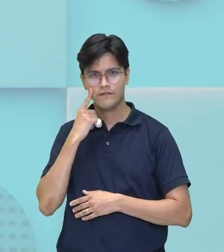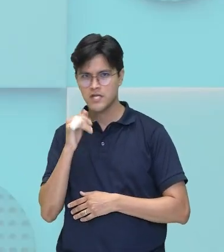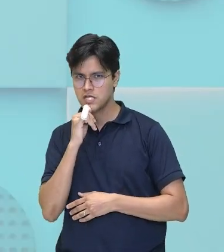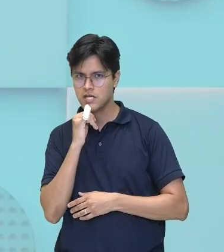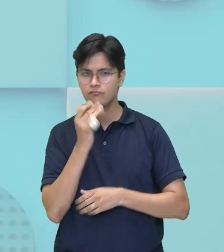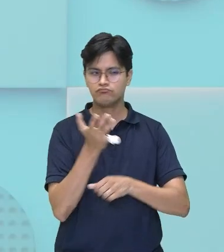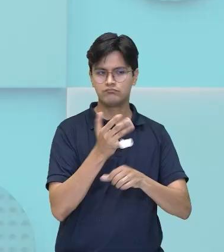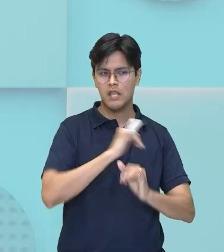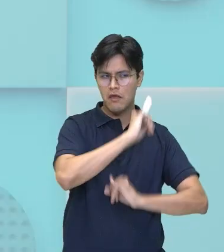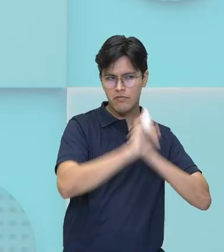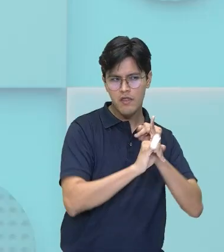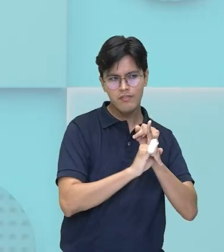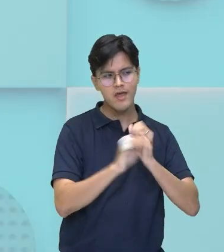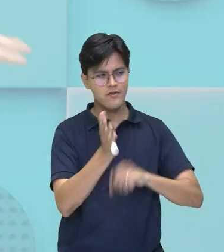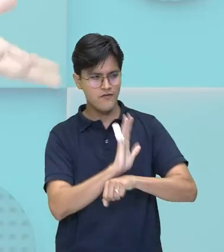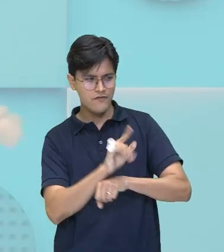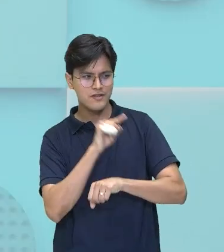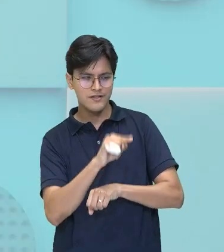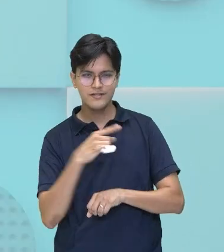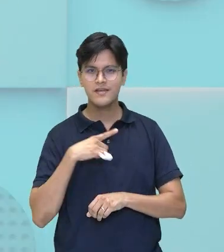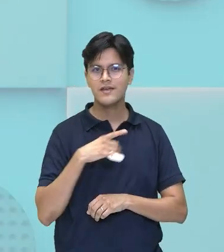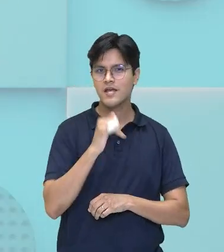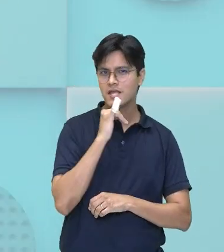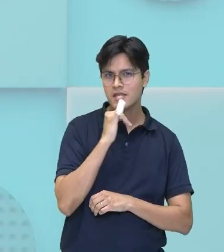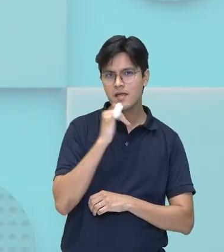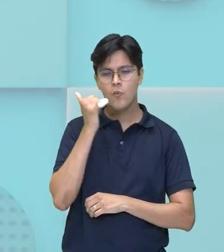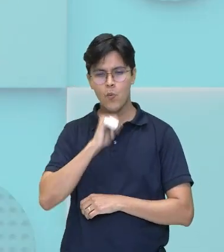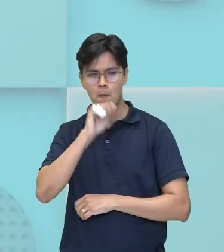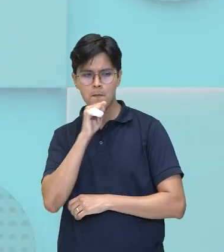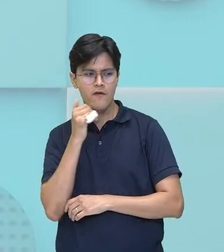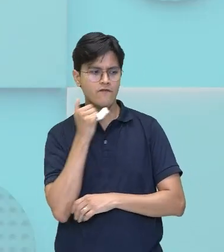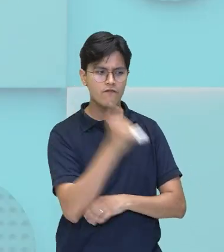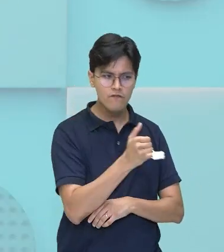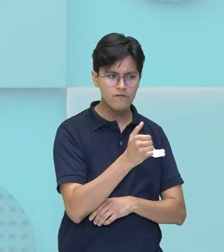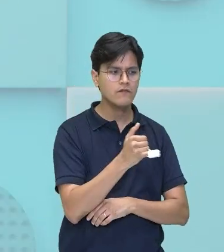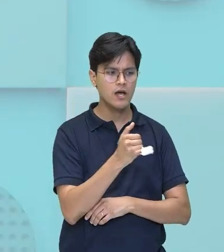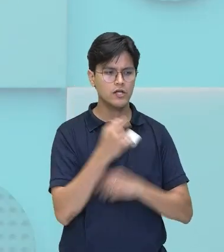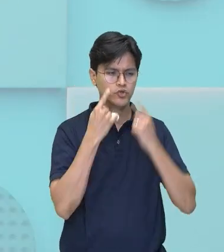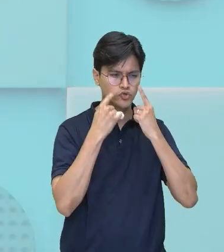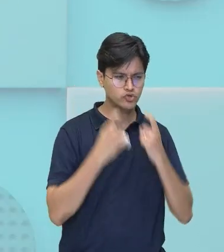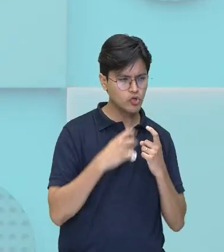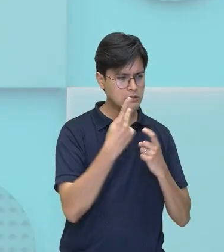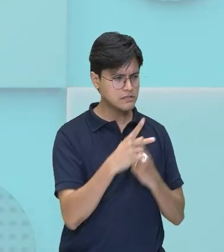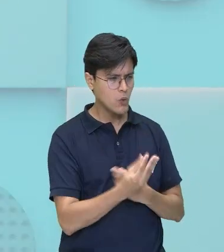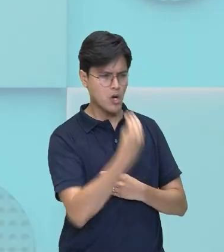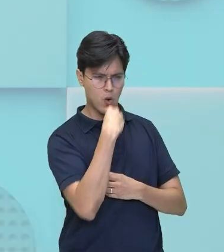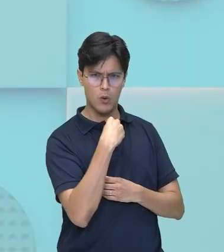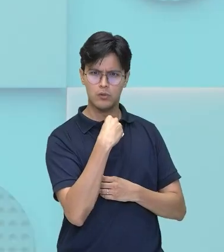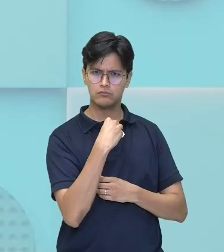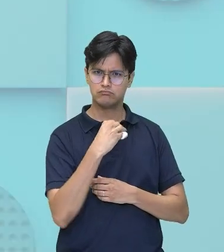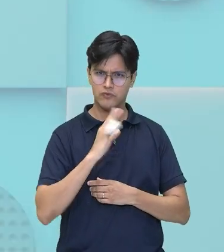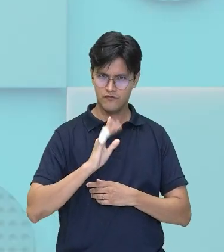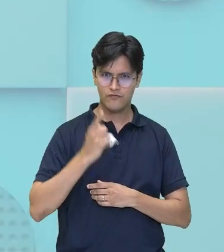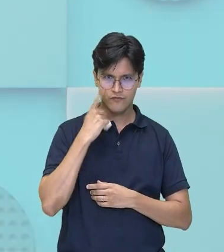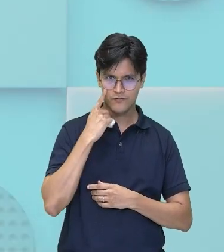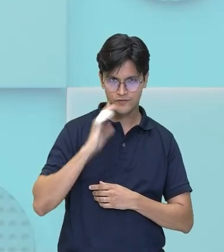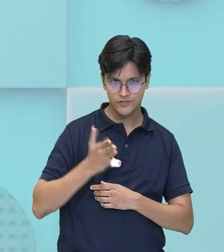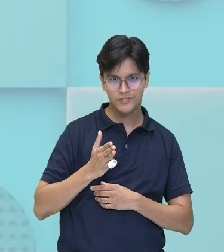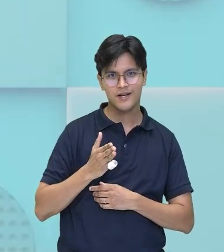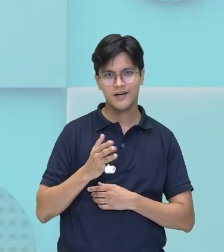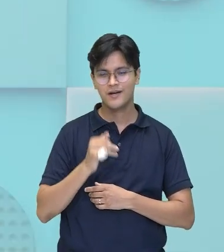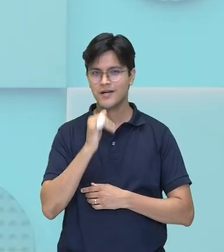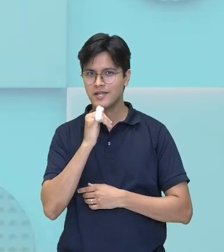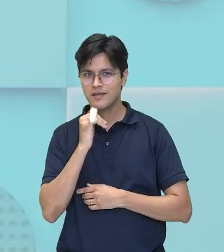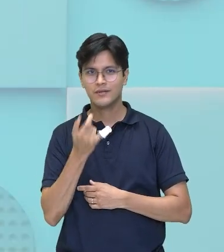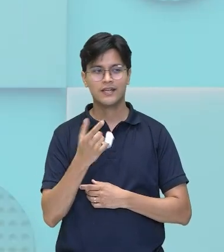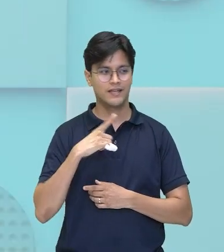e coloca na boca, aí a mãe fica chateada, ela tava engolindo o choro, né? Tava bebendo ali o choro. Se você provar o choro, vai